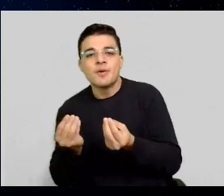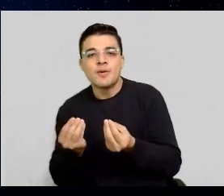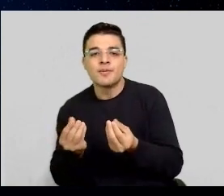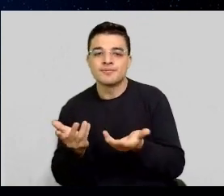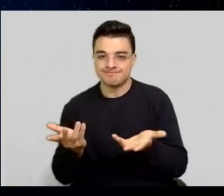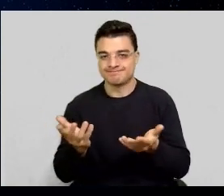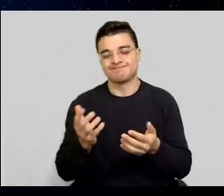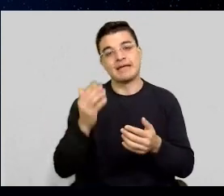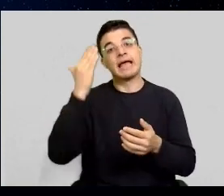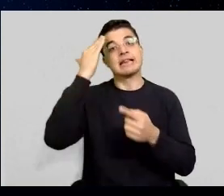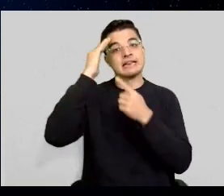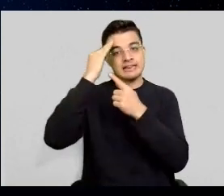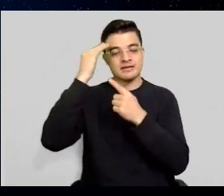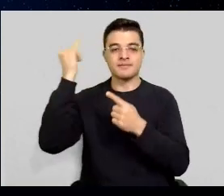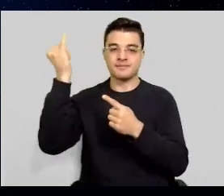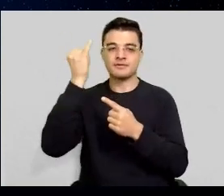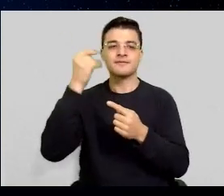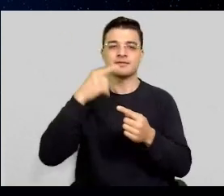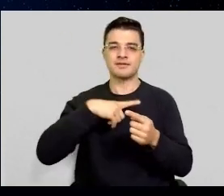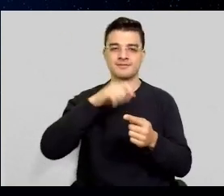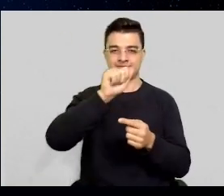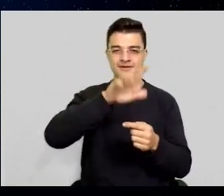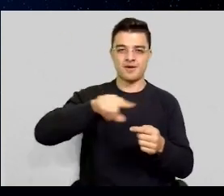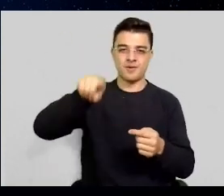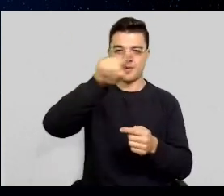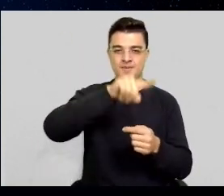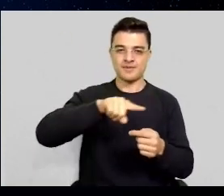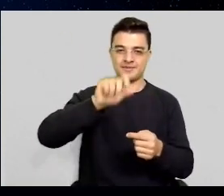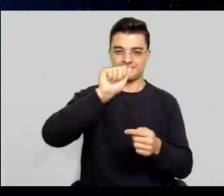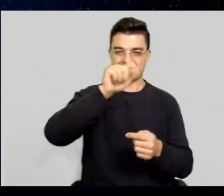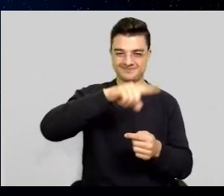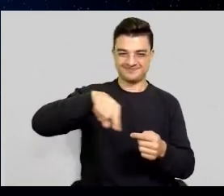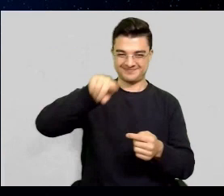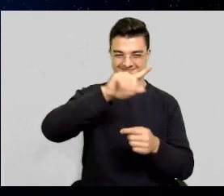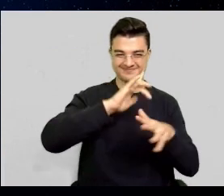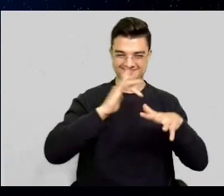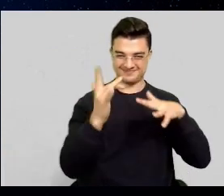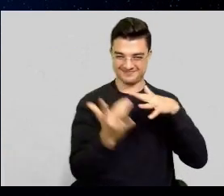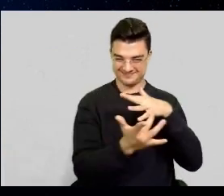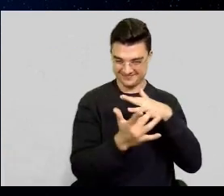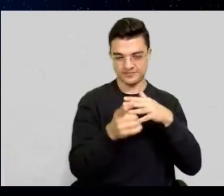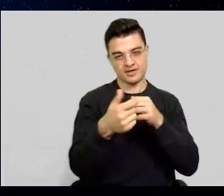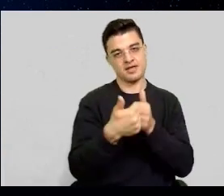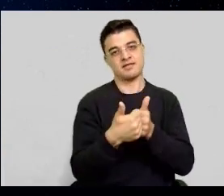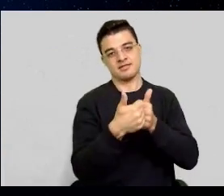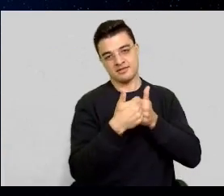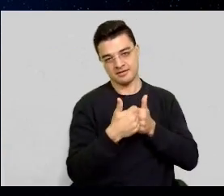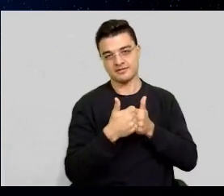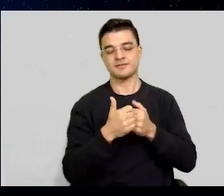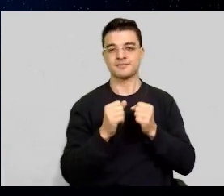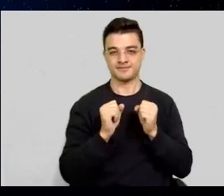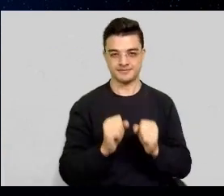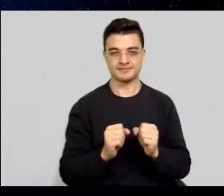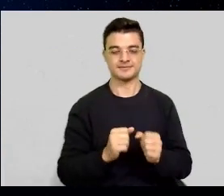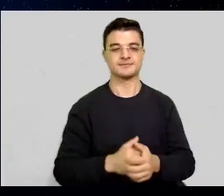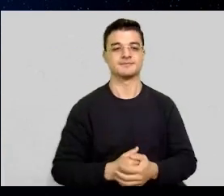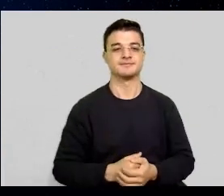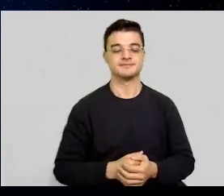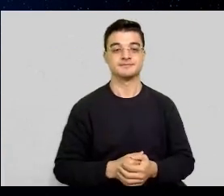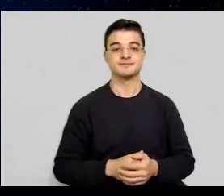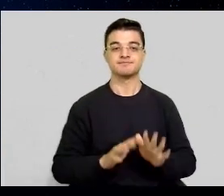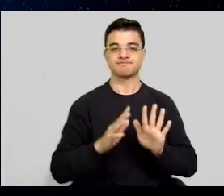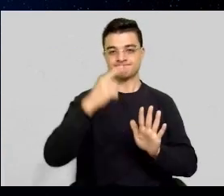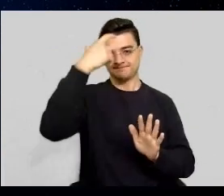para vocês me seguirem, me conhecerem um pouquinho melhor, né? E falando um pouquinho, só brevemente sobre a Dai